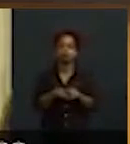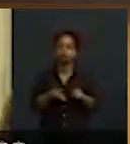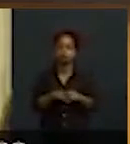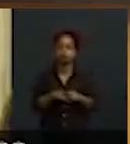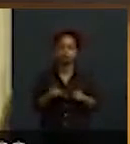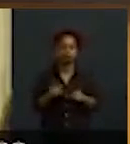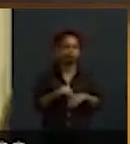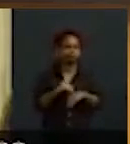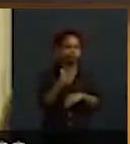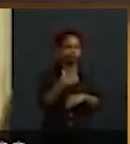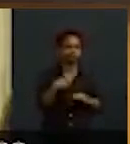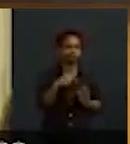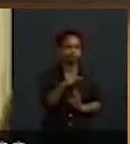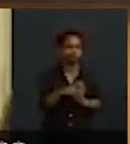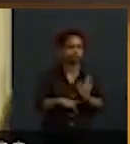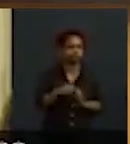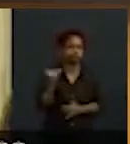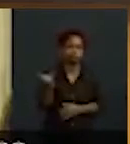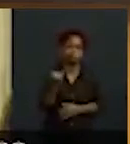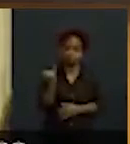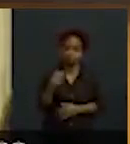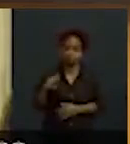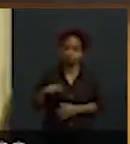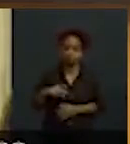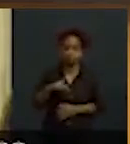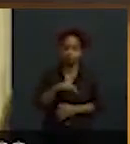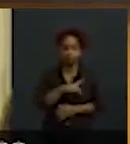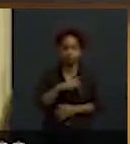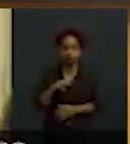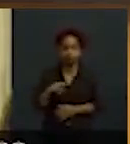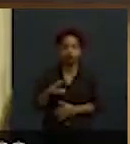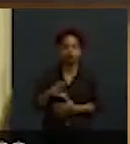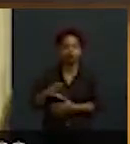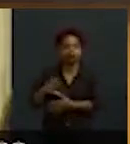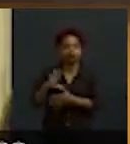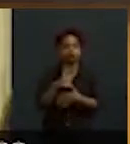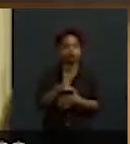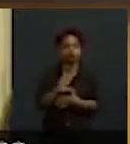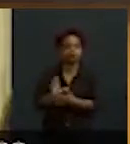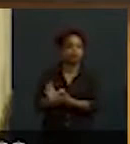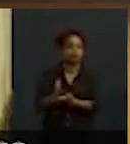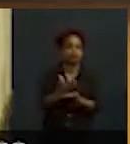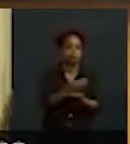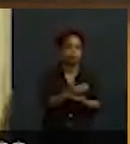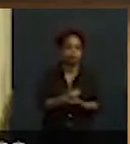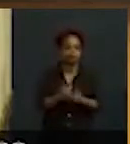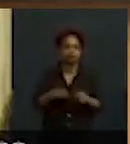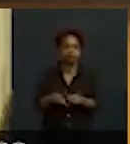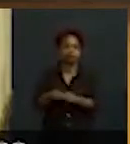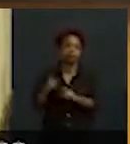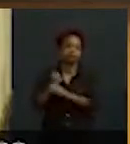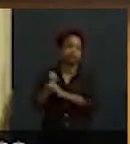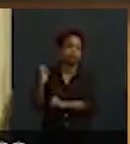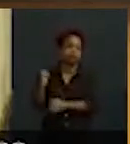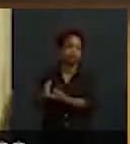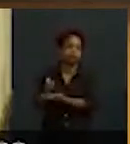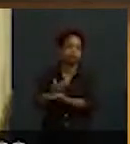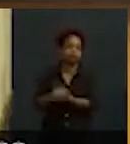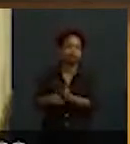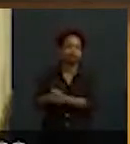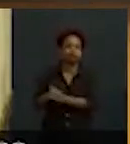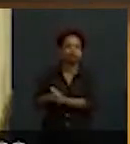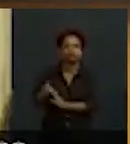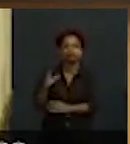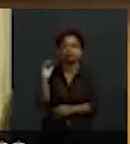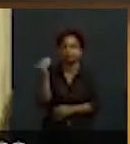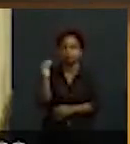seus maiores projetos, o MP em Mapas. Engenheiro de dados e cientista